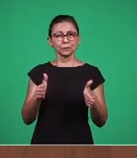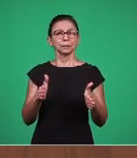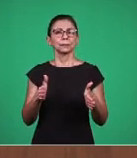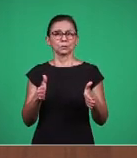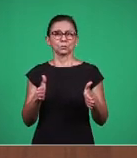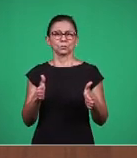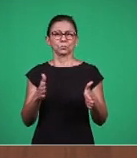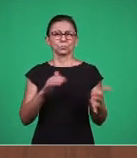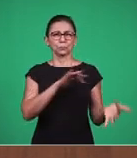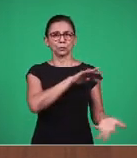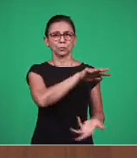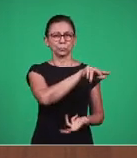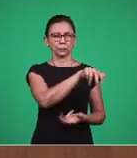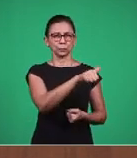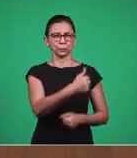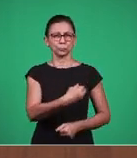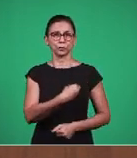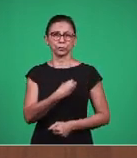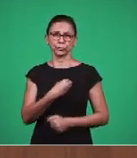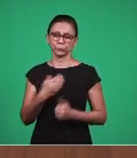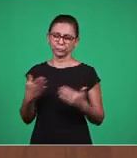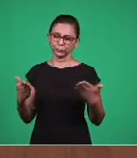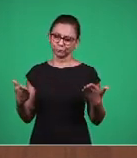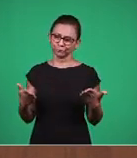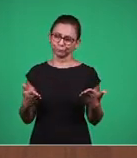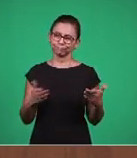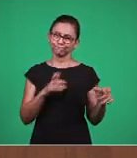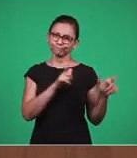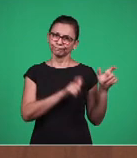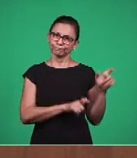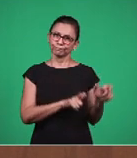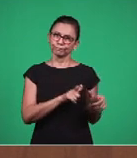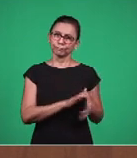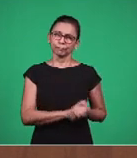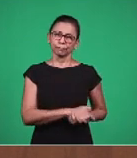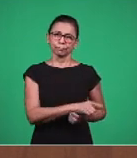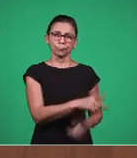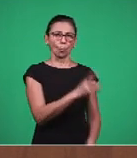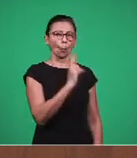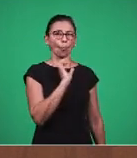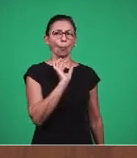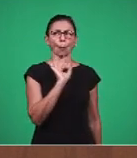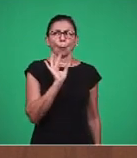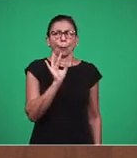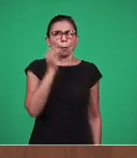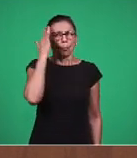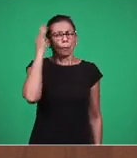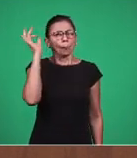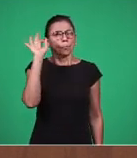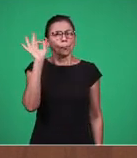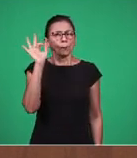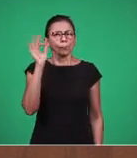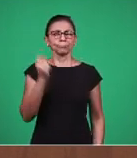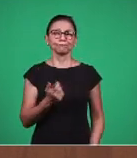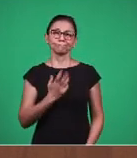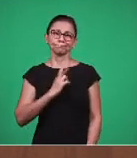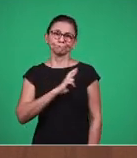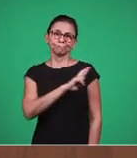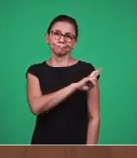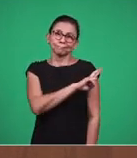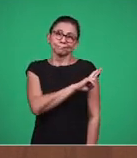passando. O mundo não tem respostas. A religião não